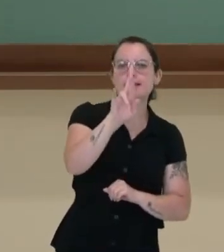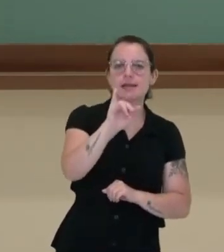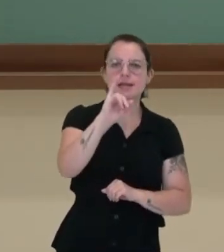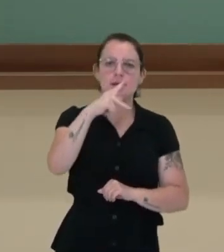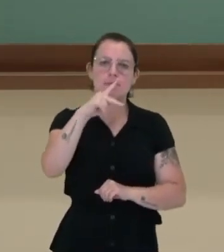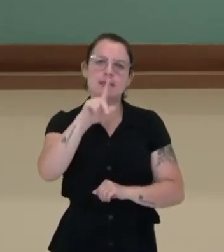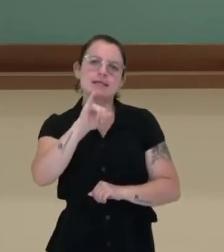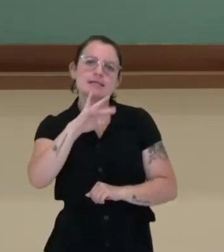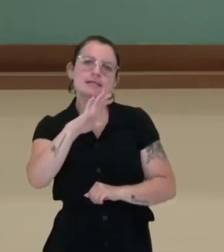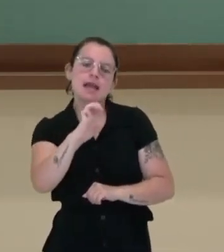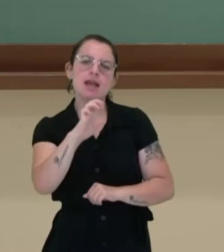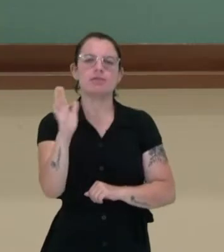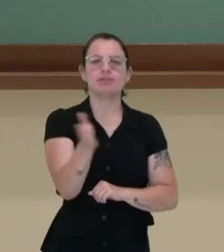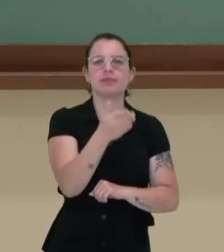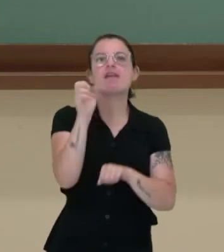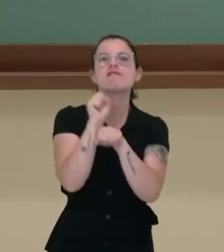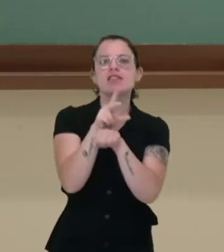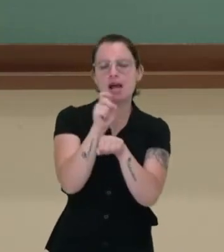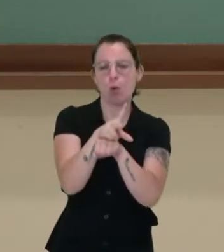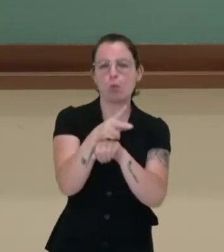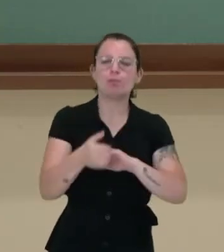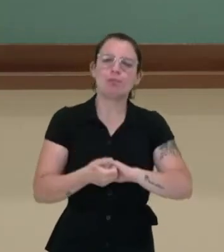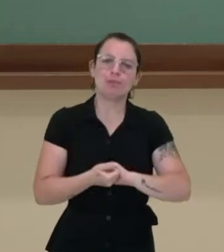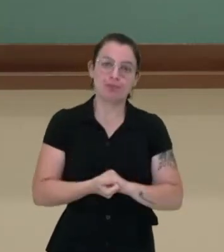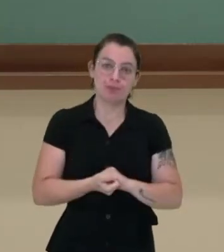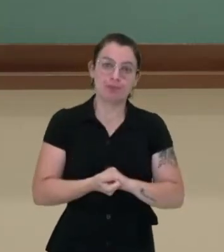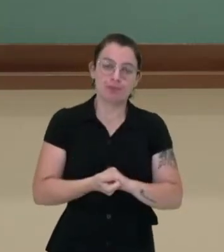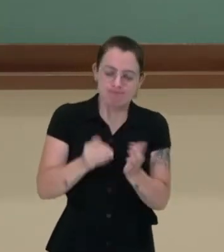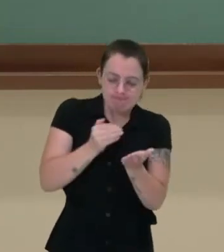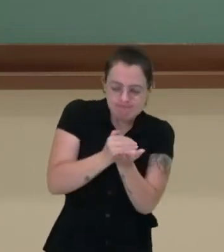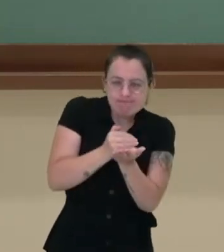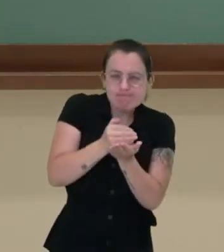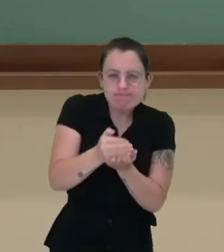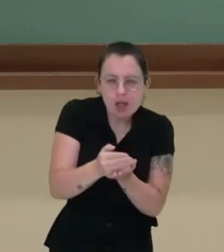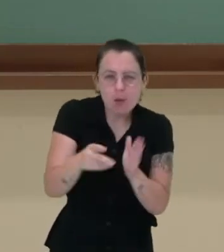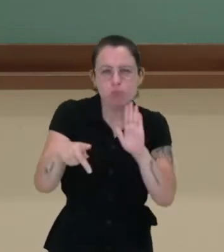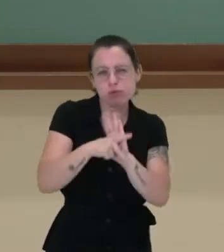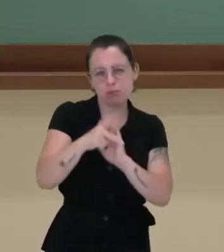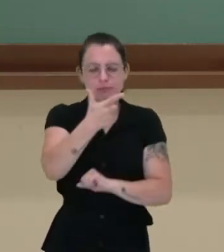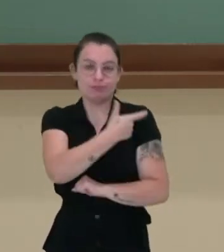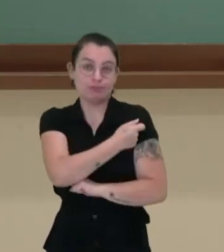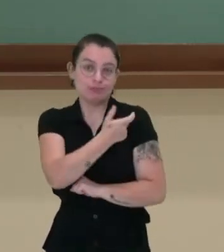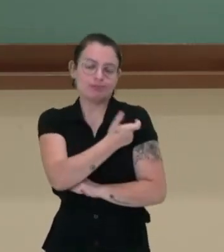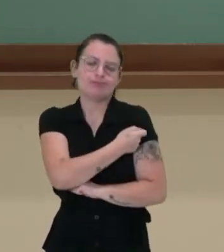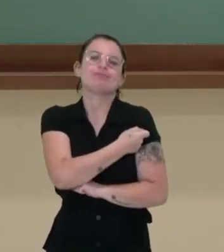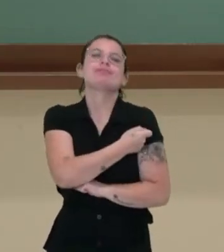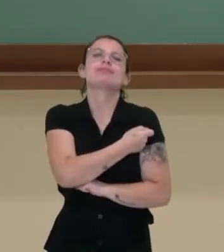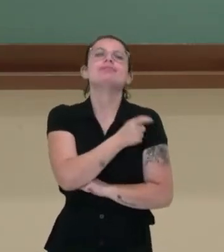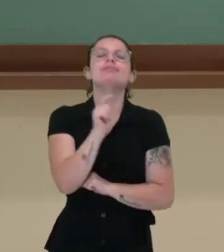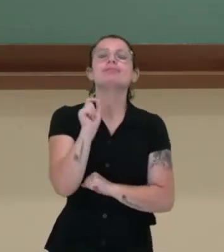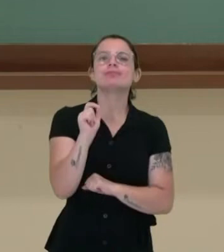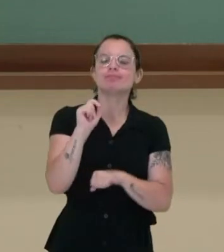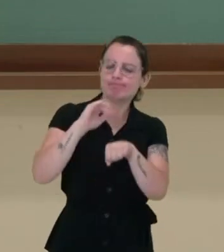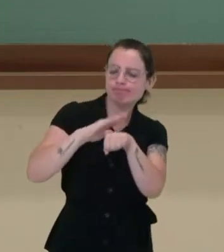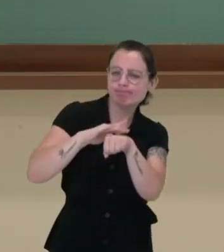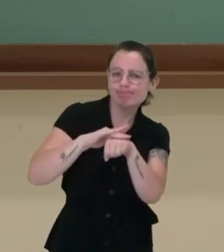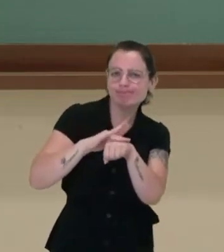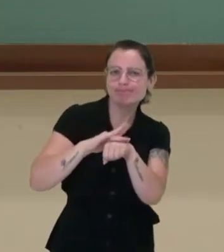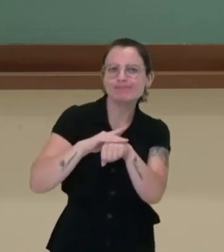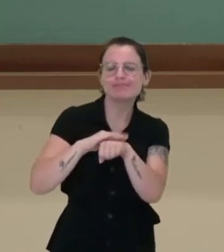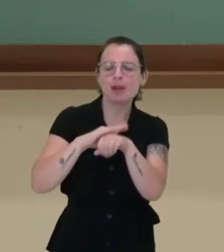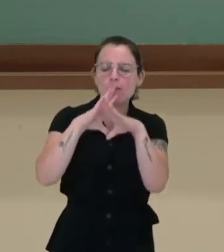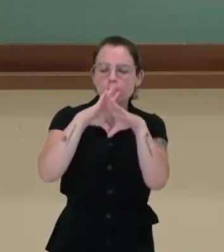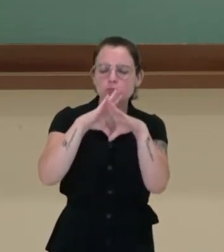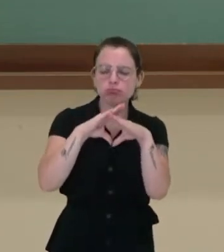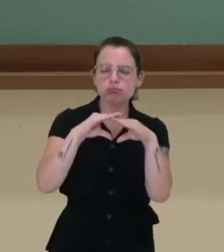a partir do momento que começaram as vacinas, essa doença também começou a